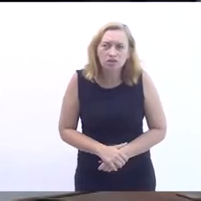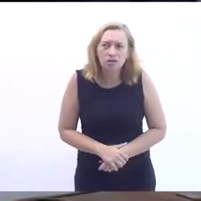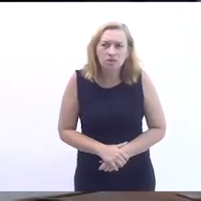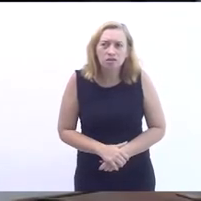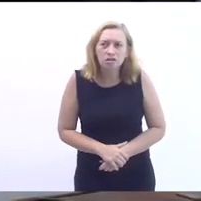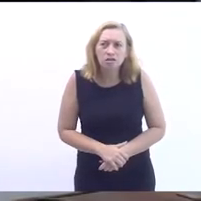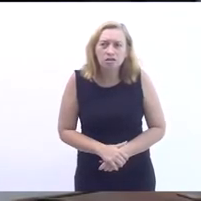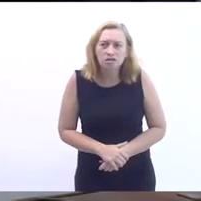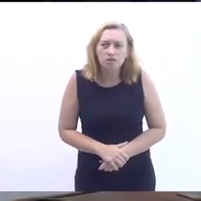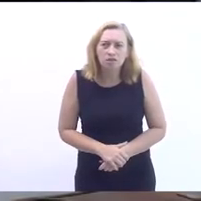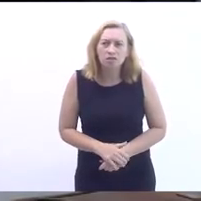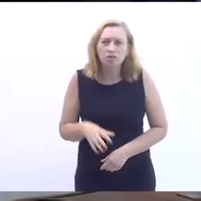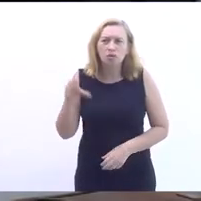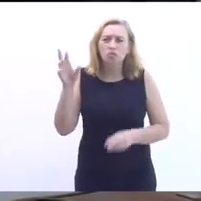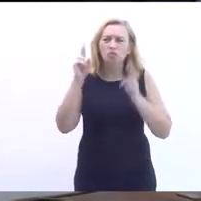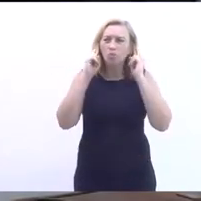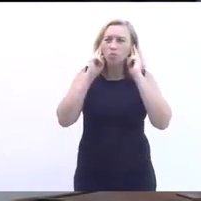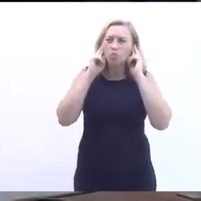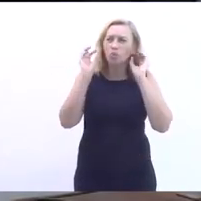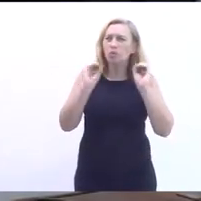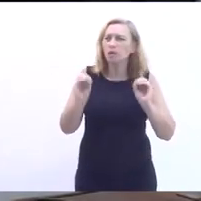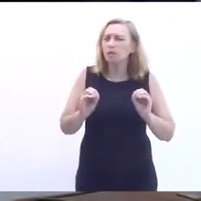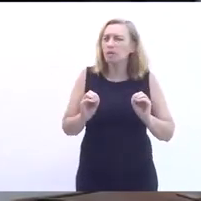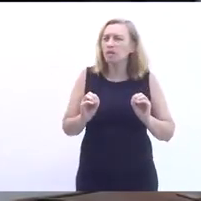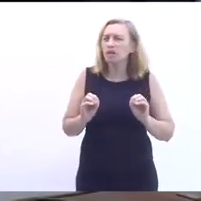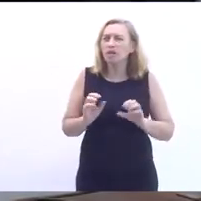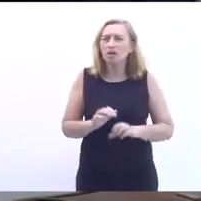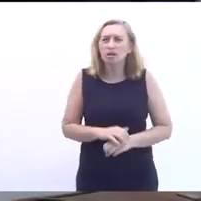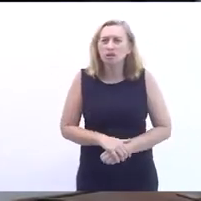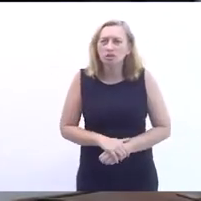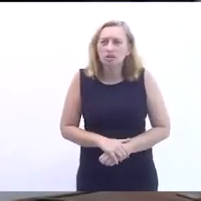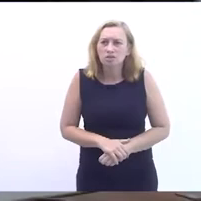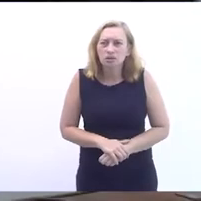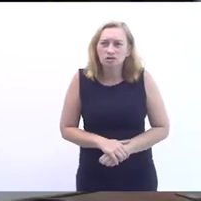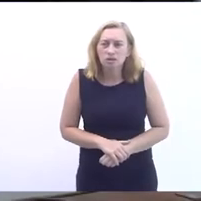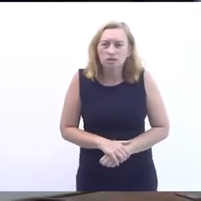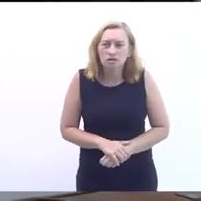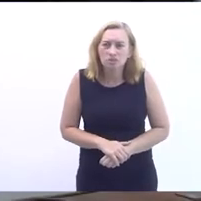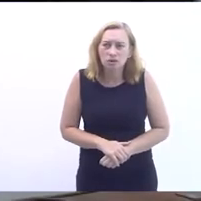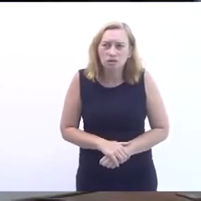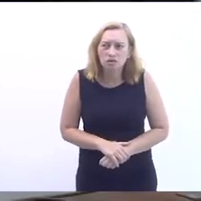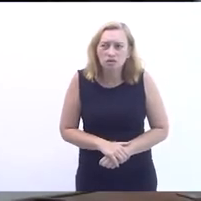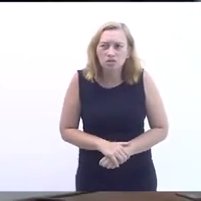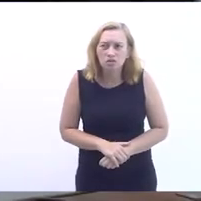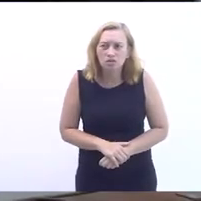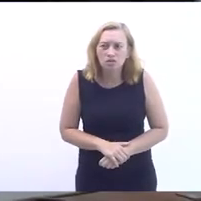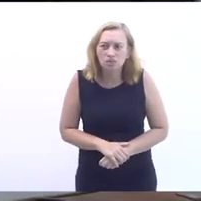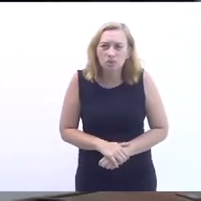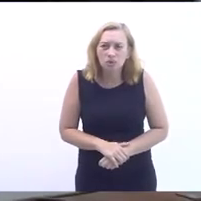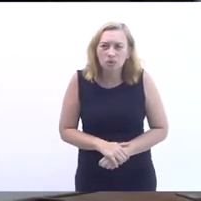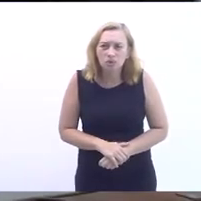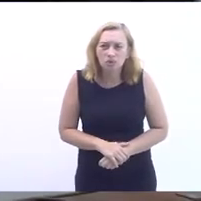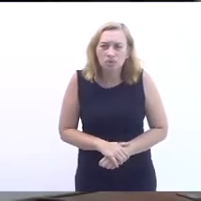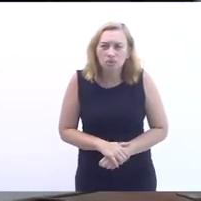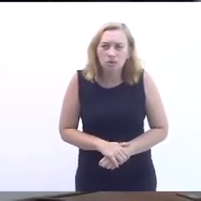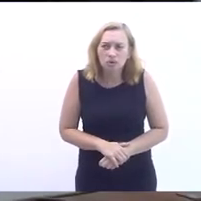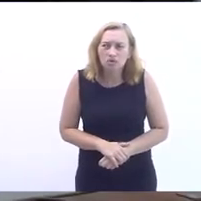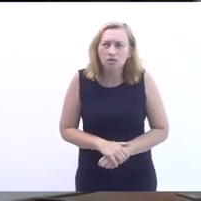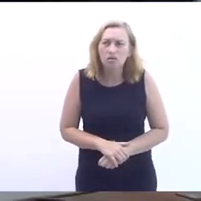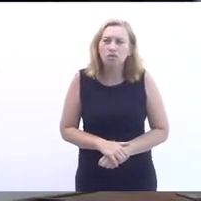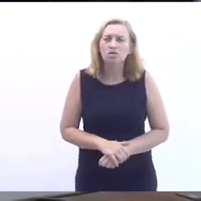treino do município o som e aí vem tiver um período de ausência